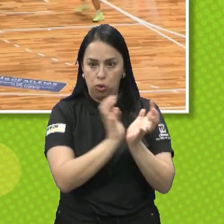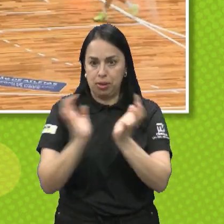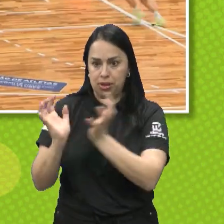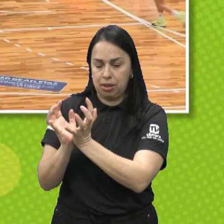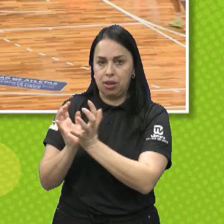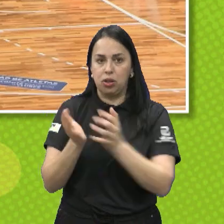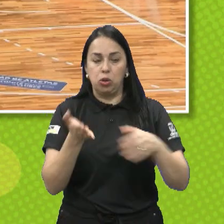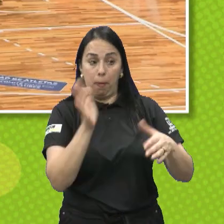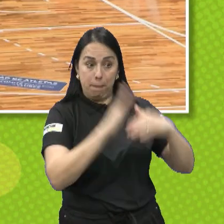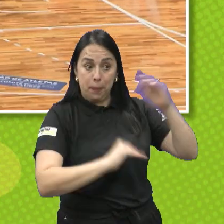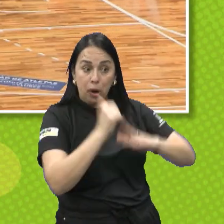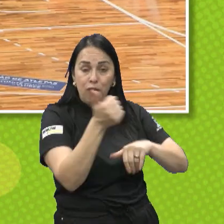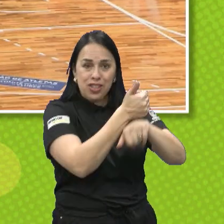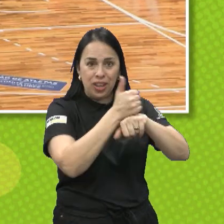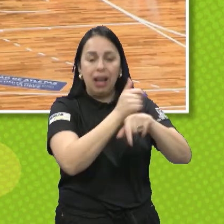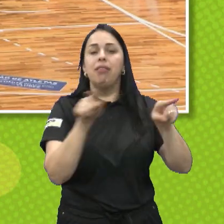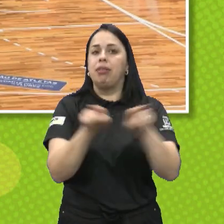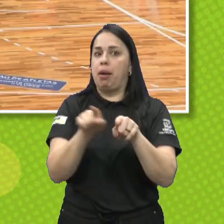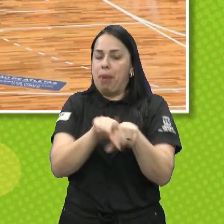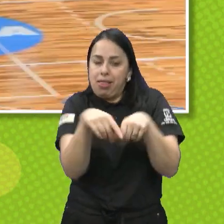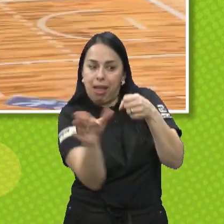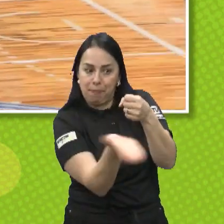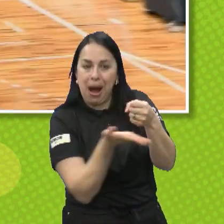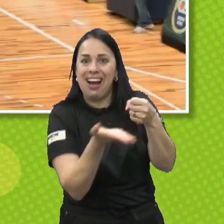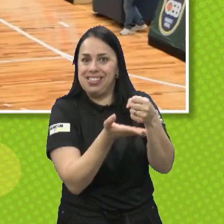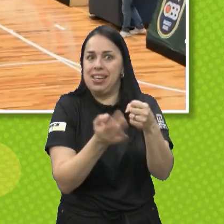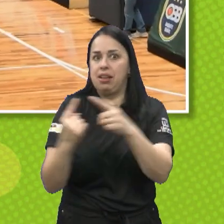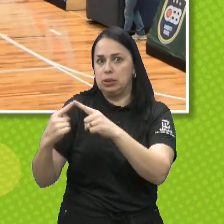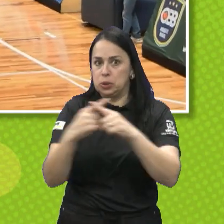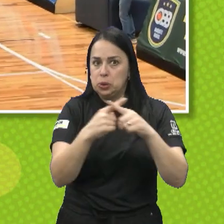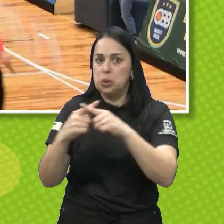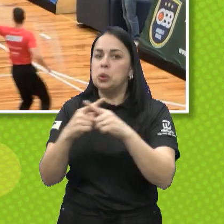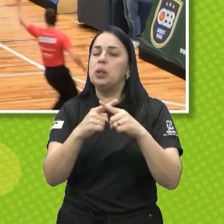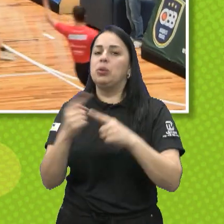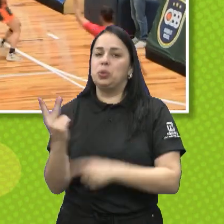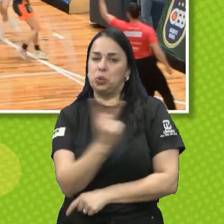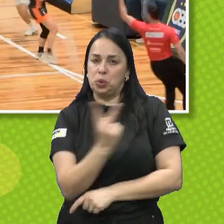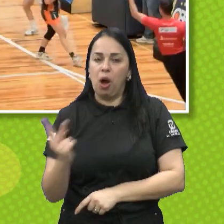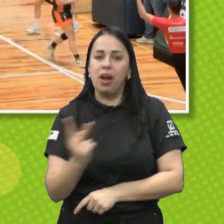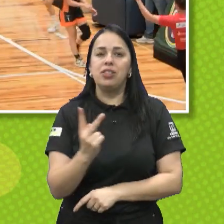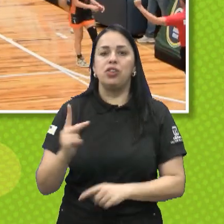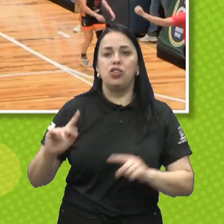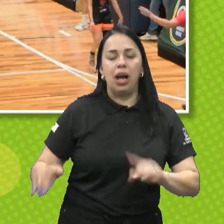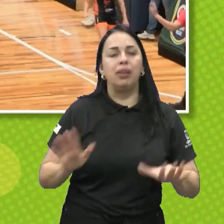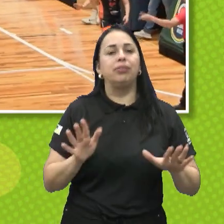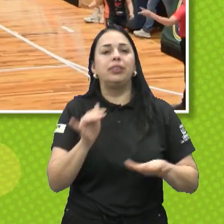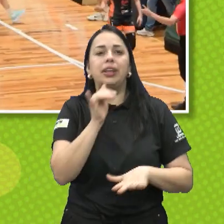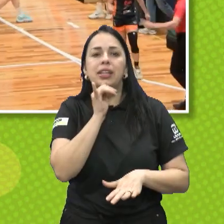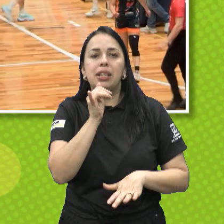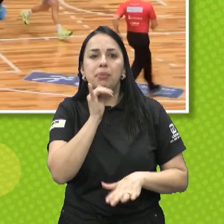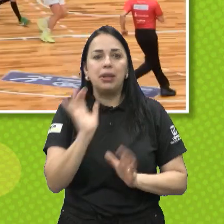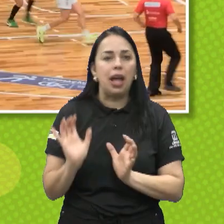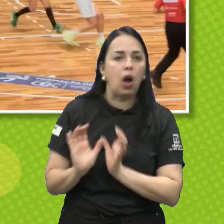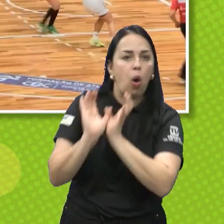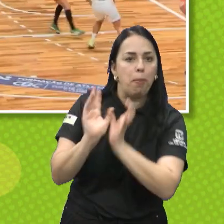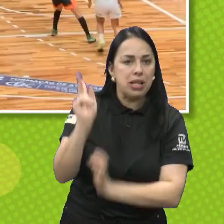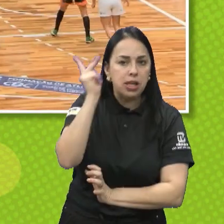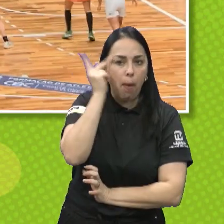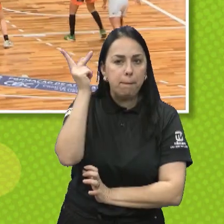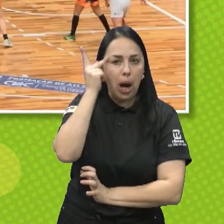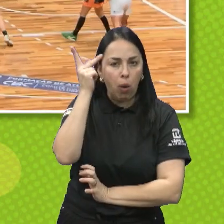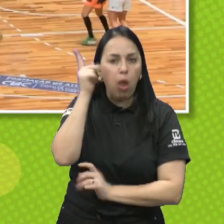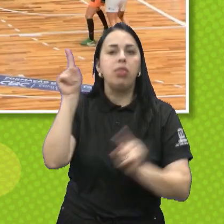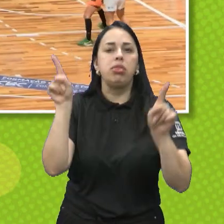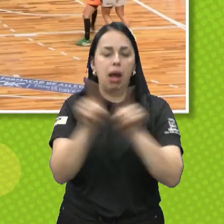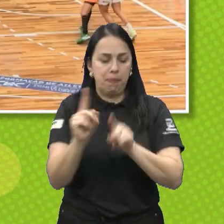no profissional, mas também nas equipes de baixo. A gente já teve decisões entre elas, por exemplo, na Copa São Paulo também.